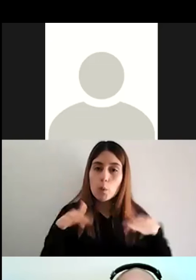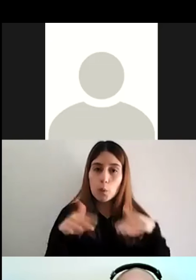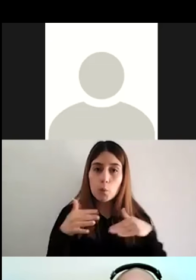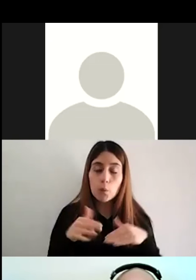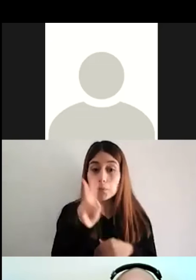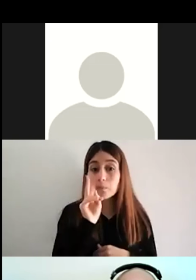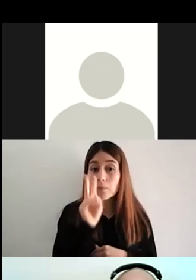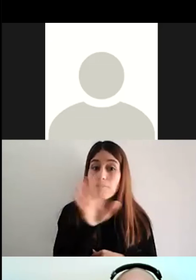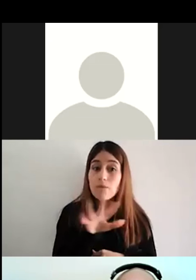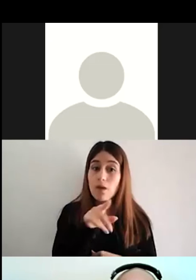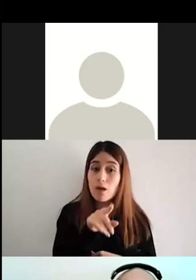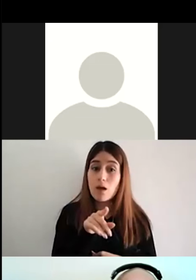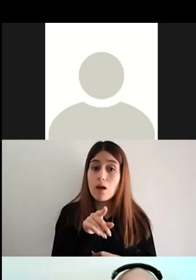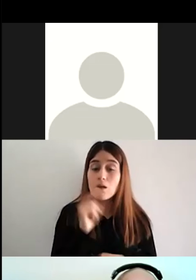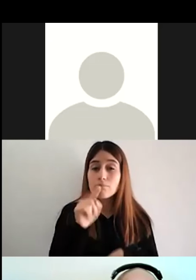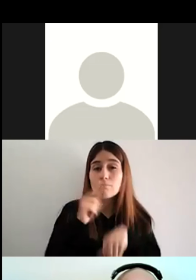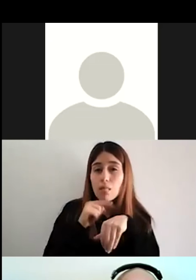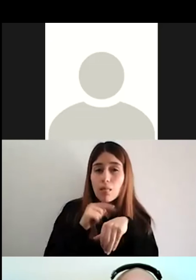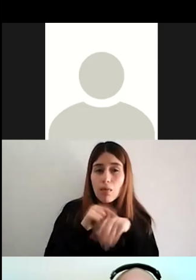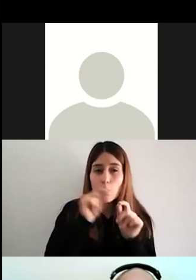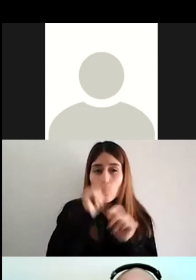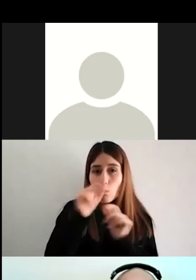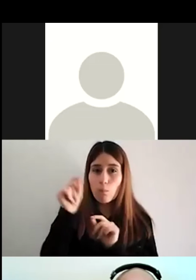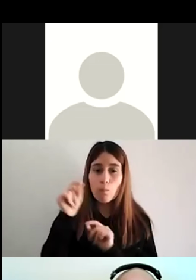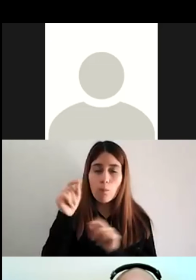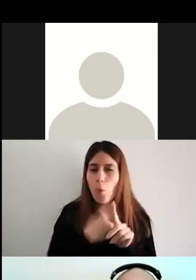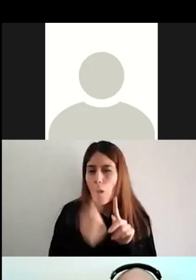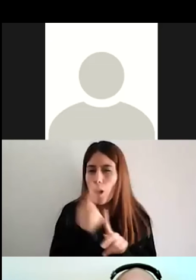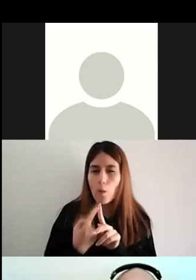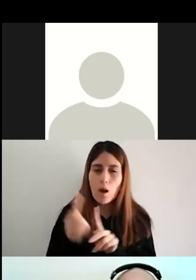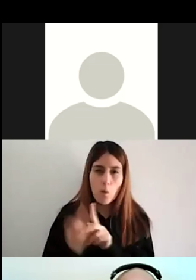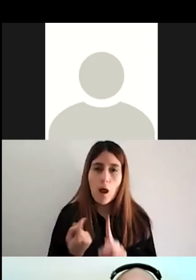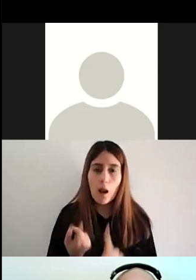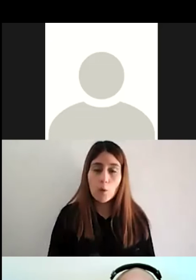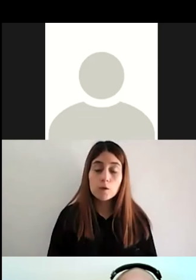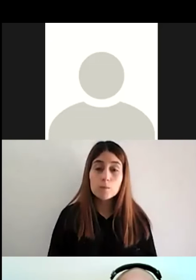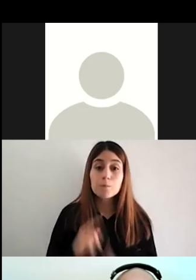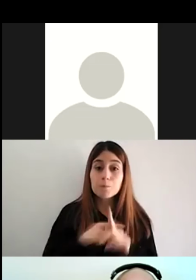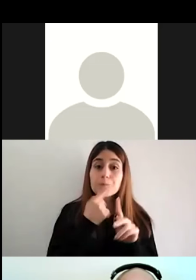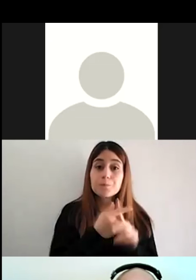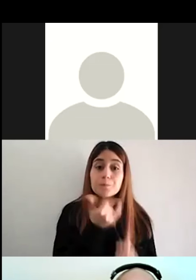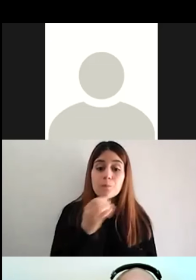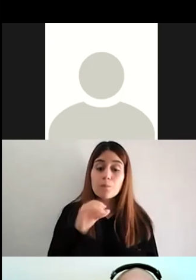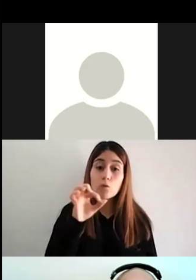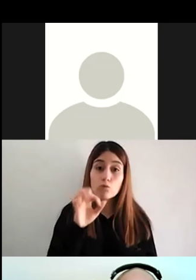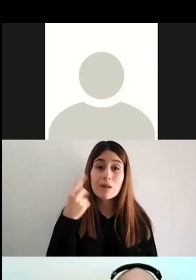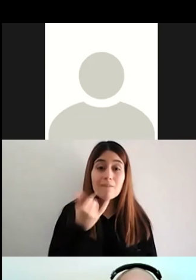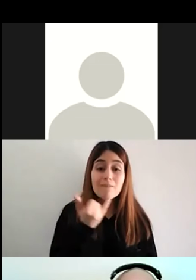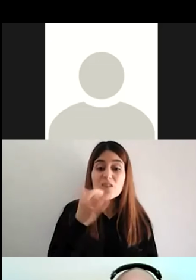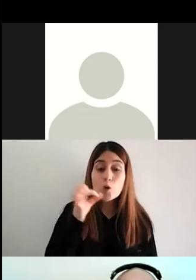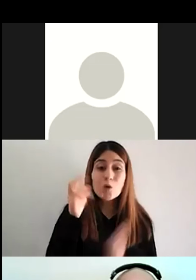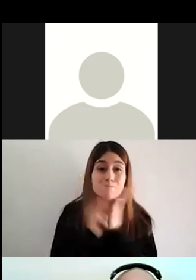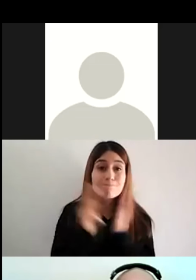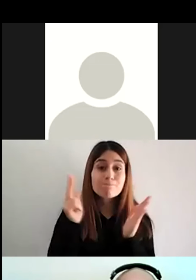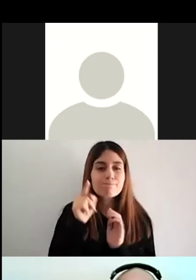como podem ver com o período, em todos os anos. 2018, com as 28 aprovações que teve,